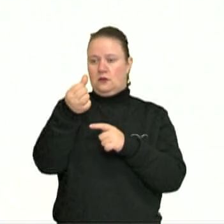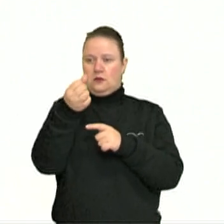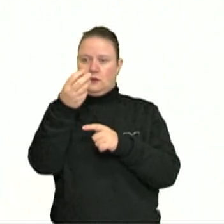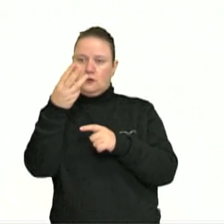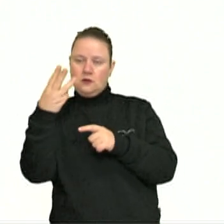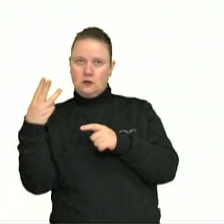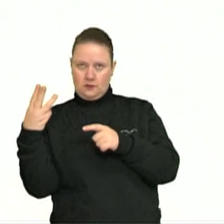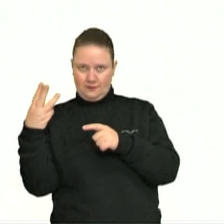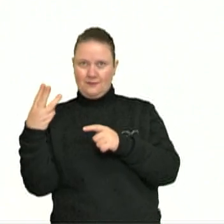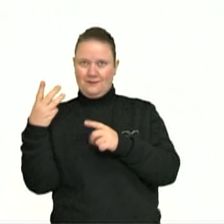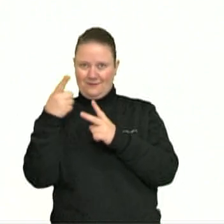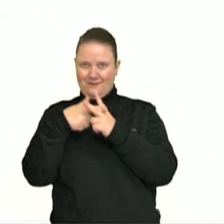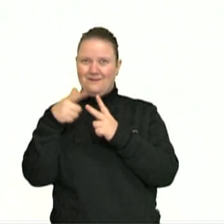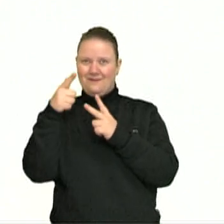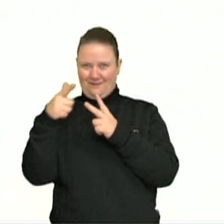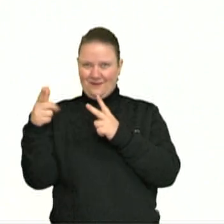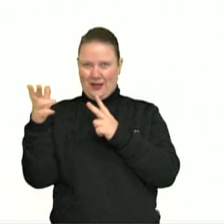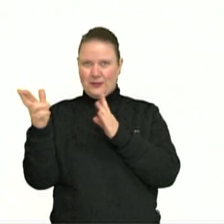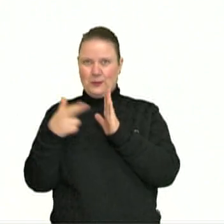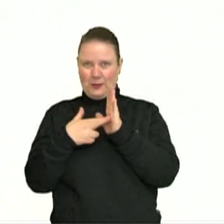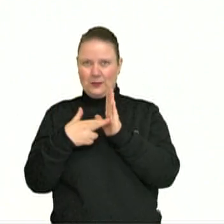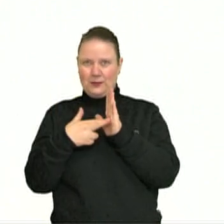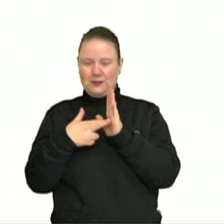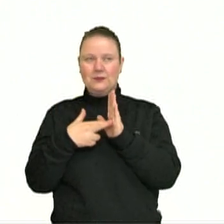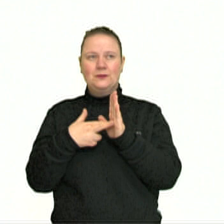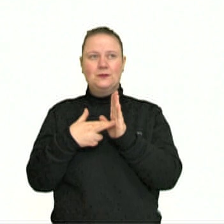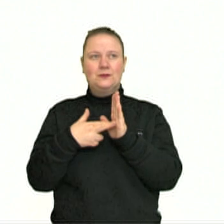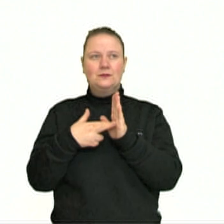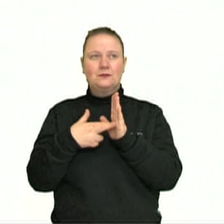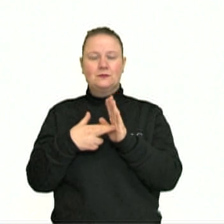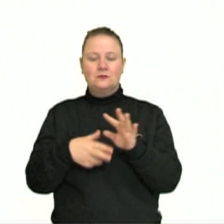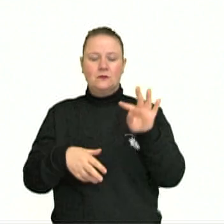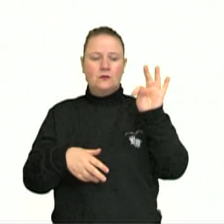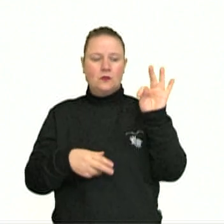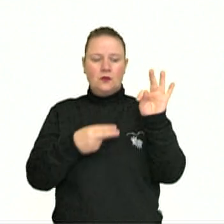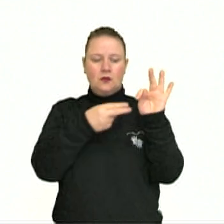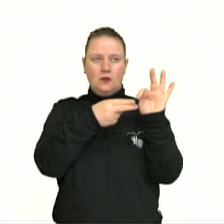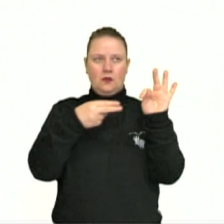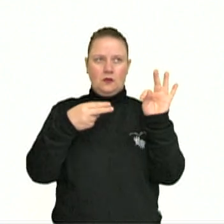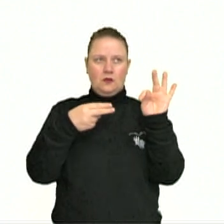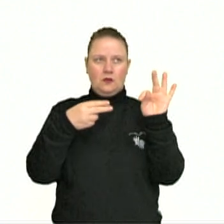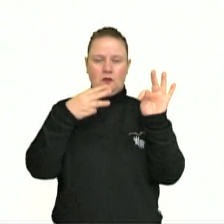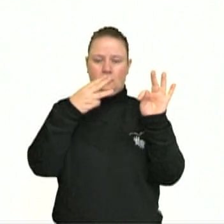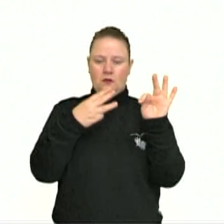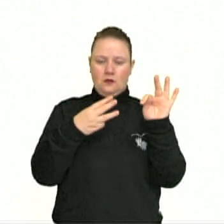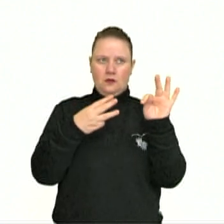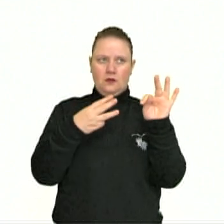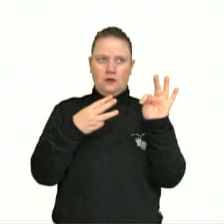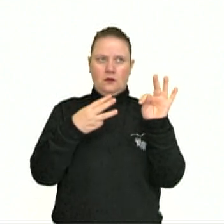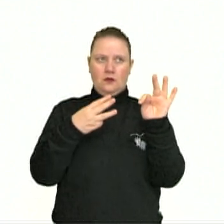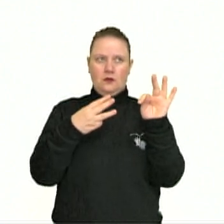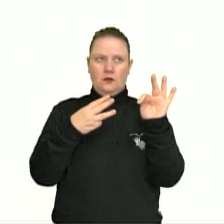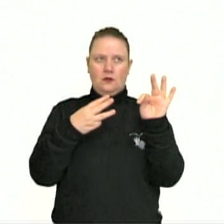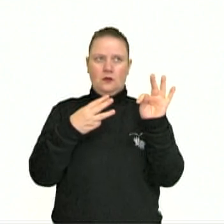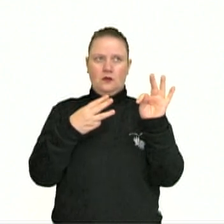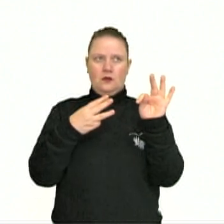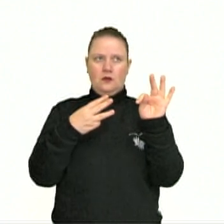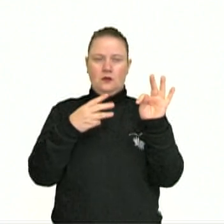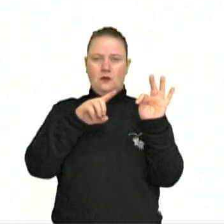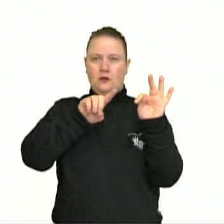0,4, tirando a raiz de 0,4, eu vou ter 0,63, ou seja, T igual a 2 vezes